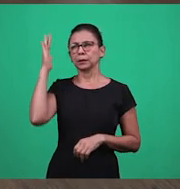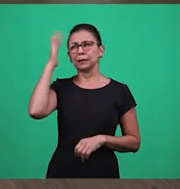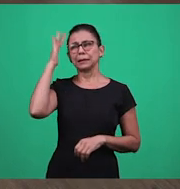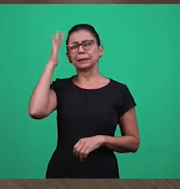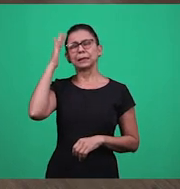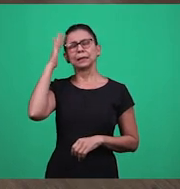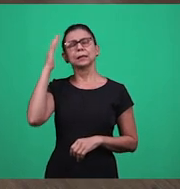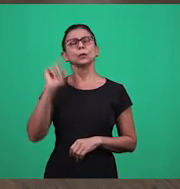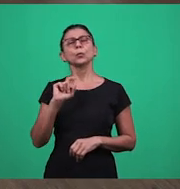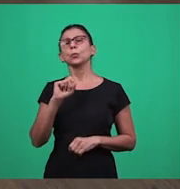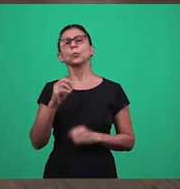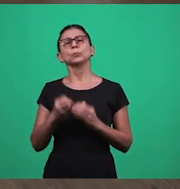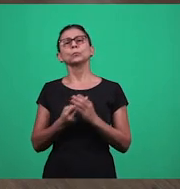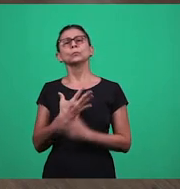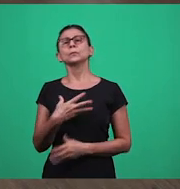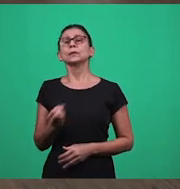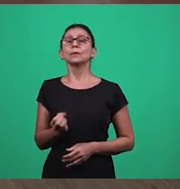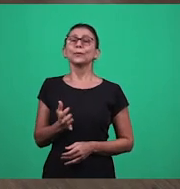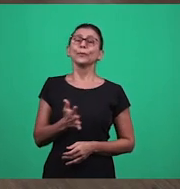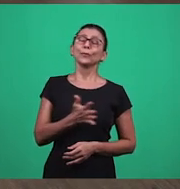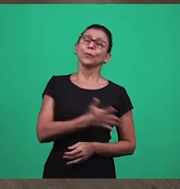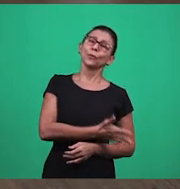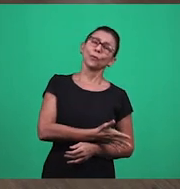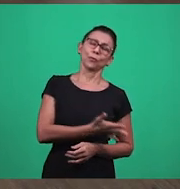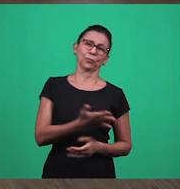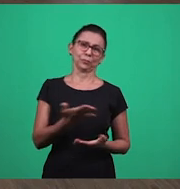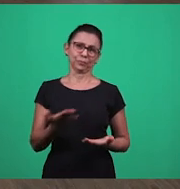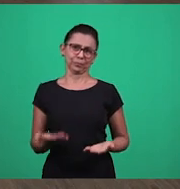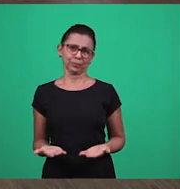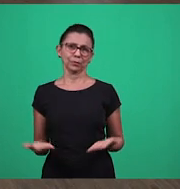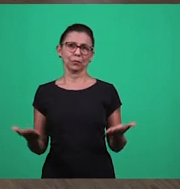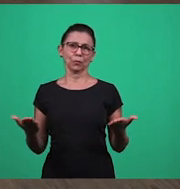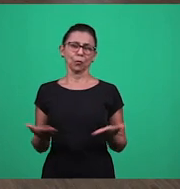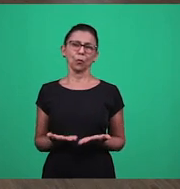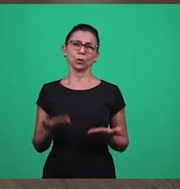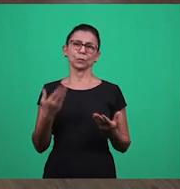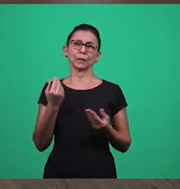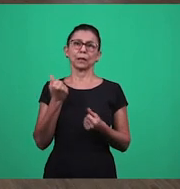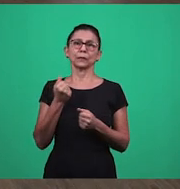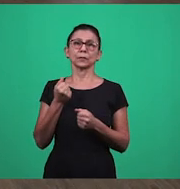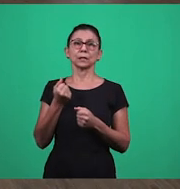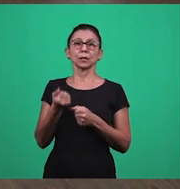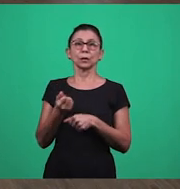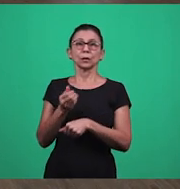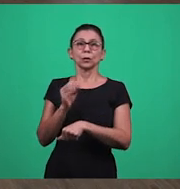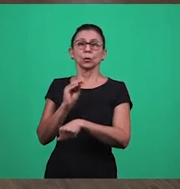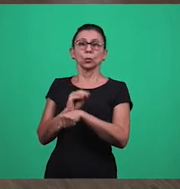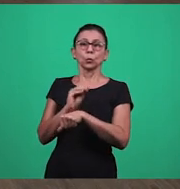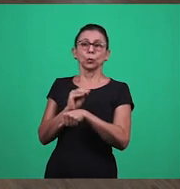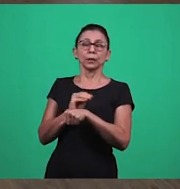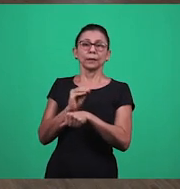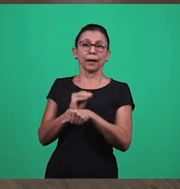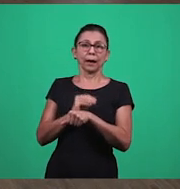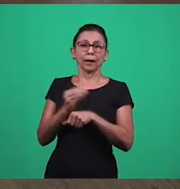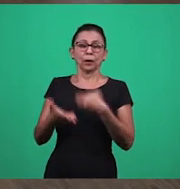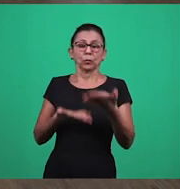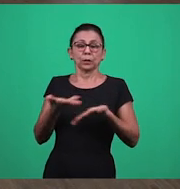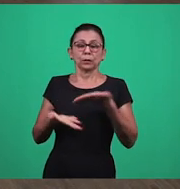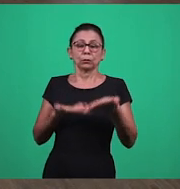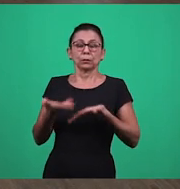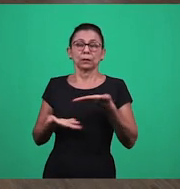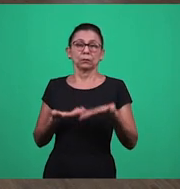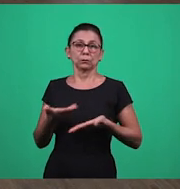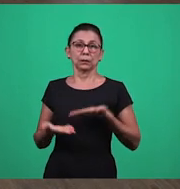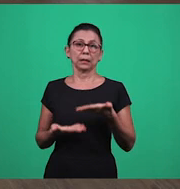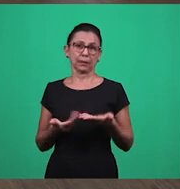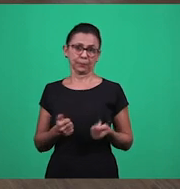que há de novo, O que está surgindo? O que existe em termos hoje de tratamento dessa doença? Olha, apesar